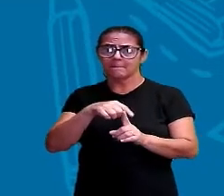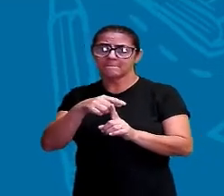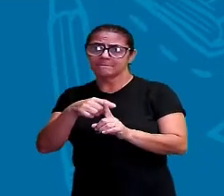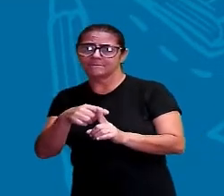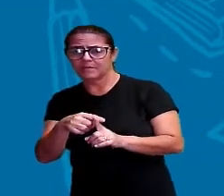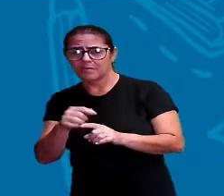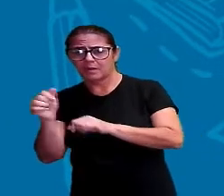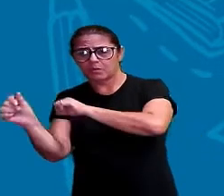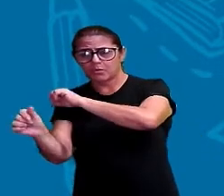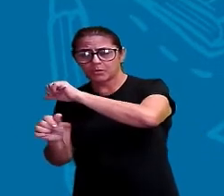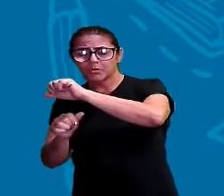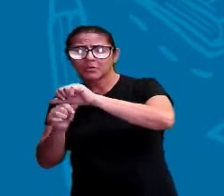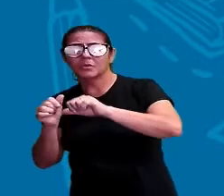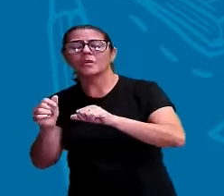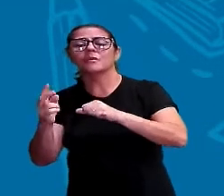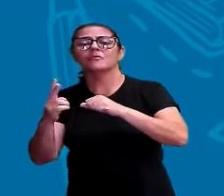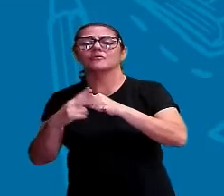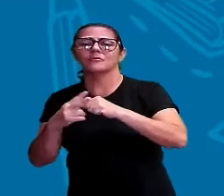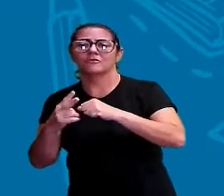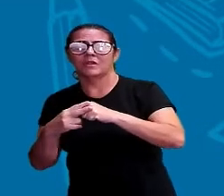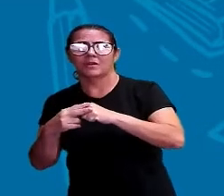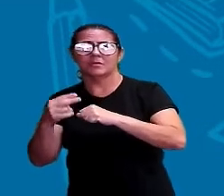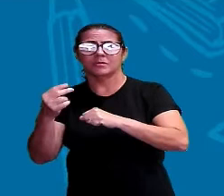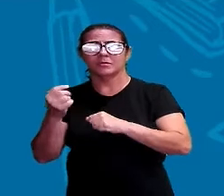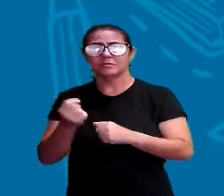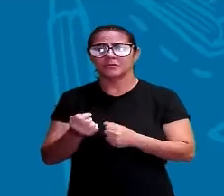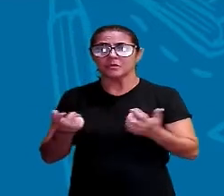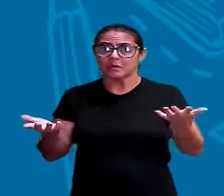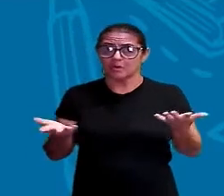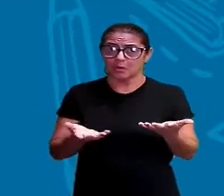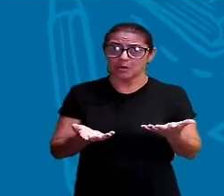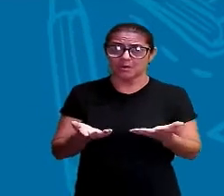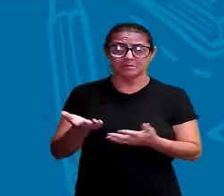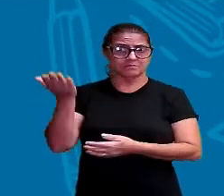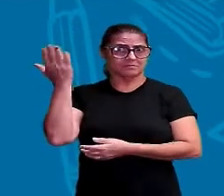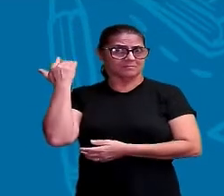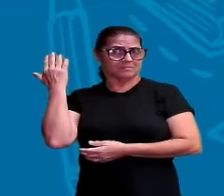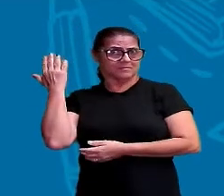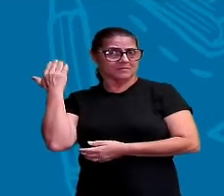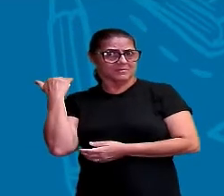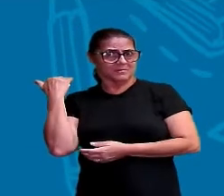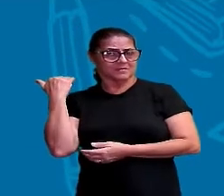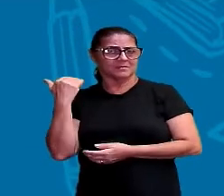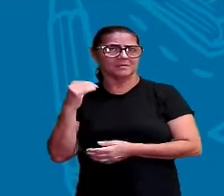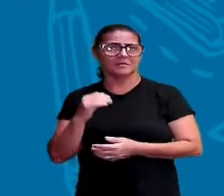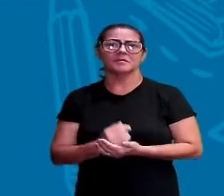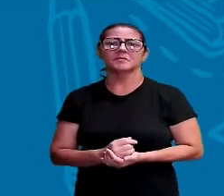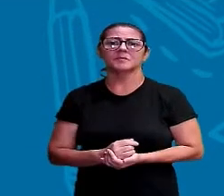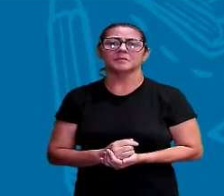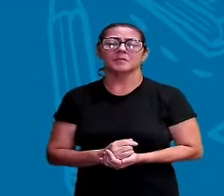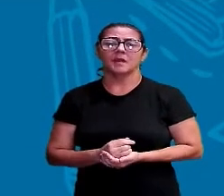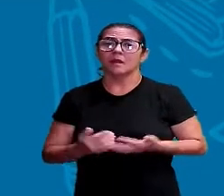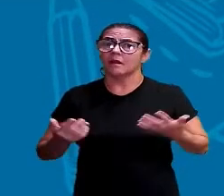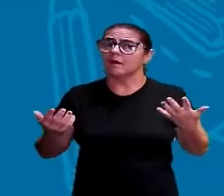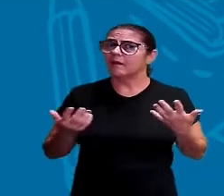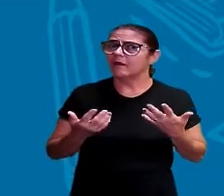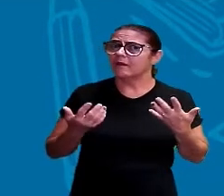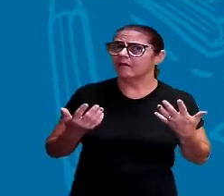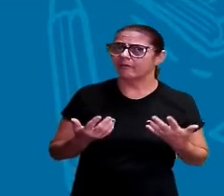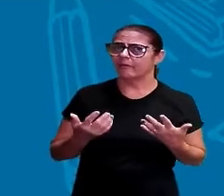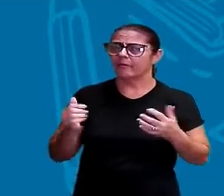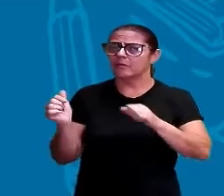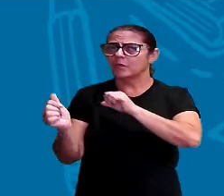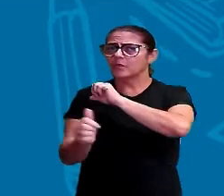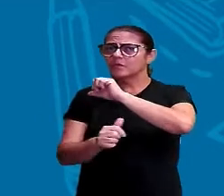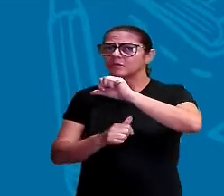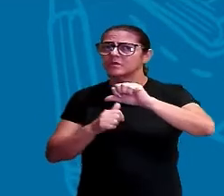ele transformou o verbo de presente em passado. Agora, os verbos regulares. Agora, quando transforma